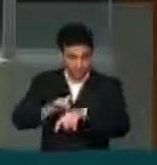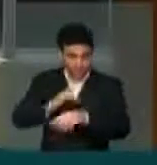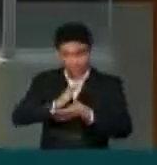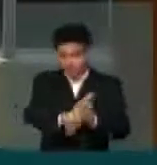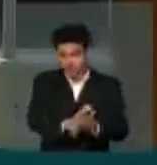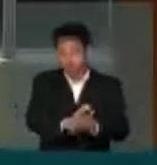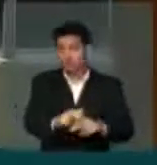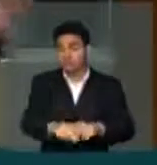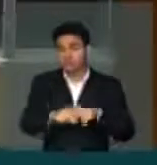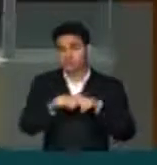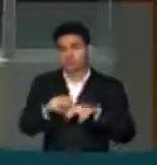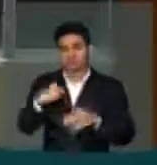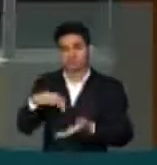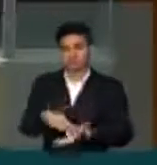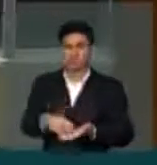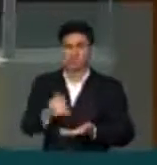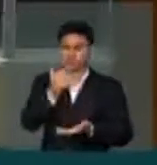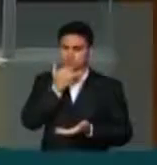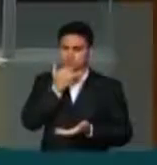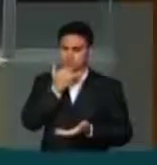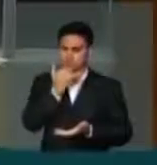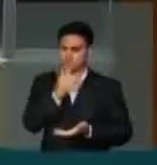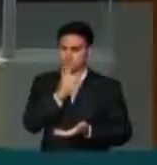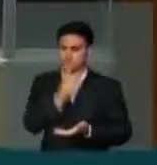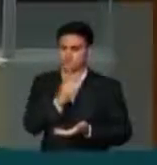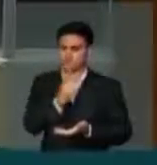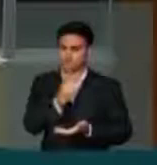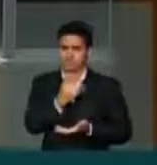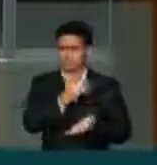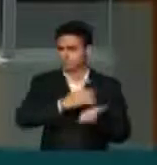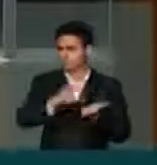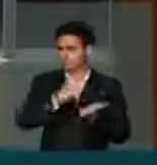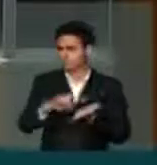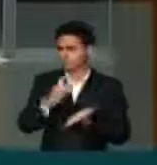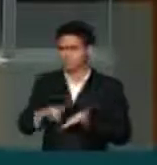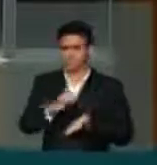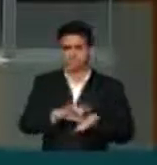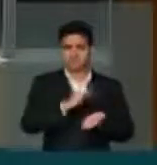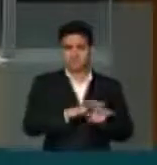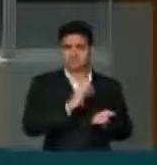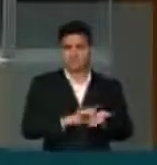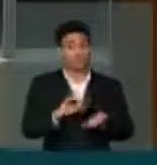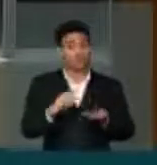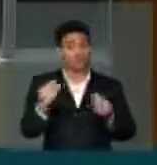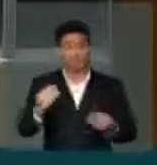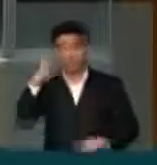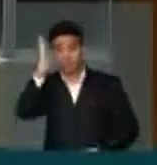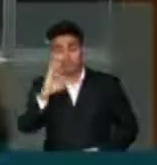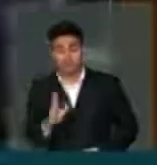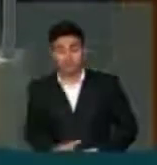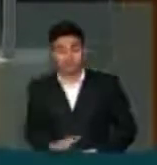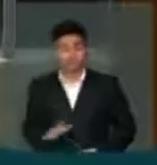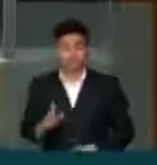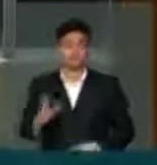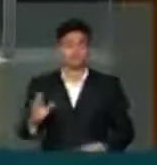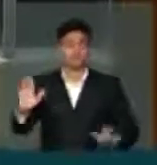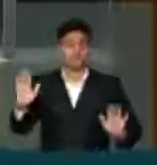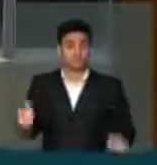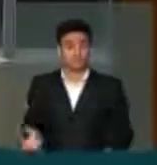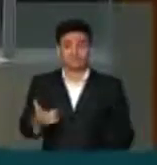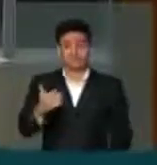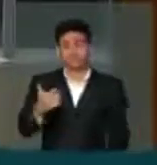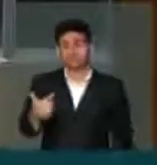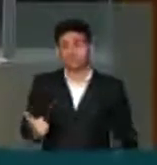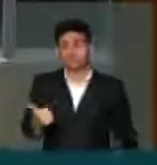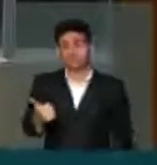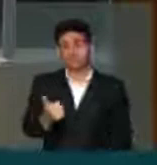tribuna, repudiar todos esses atos, não aceitar que no Brasil, depois de termos 21 anos